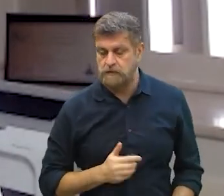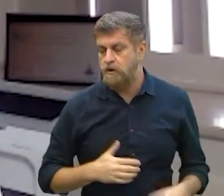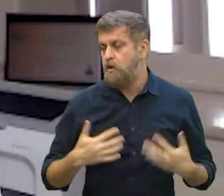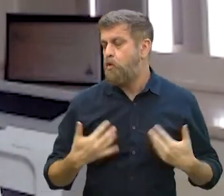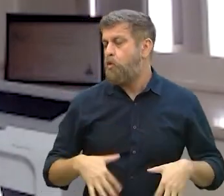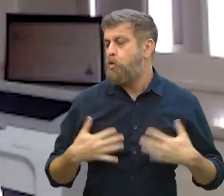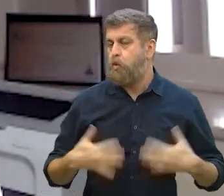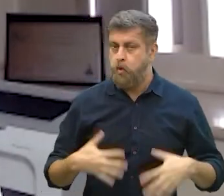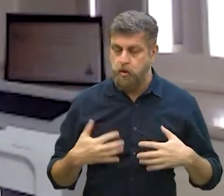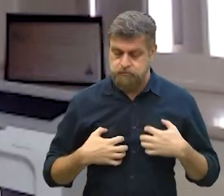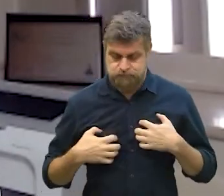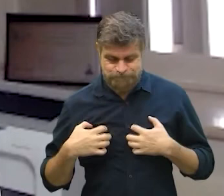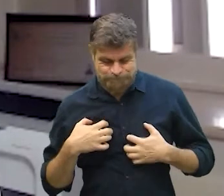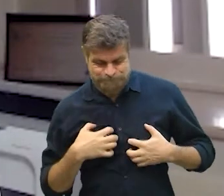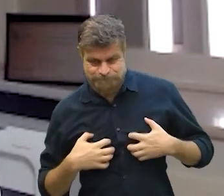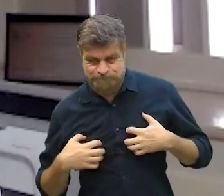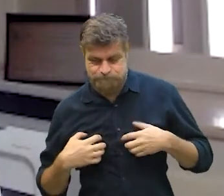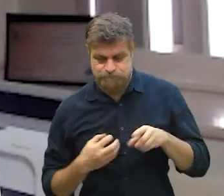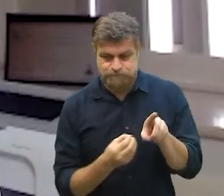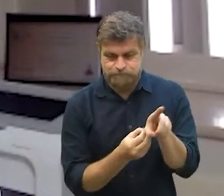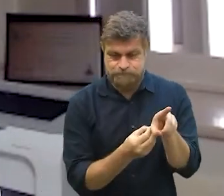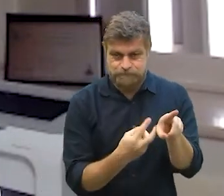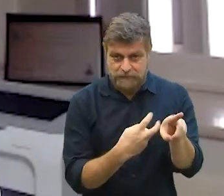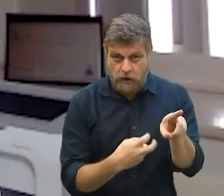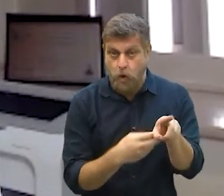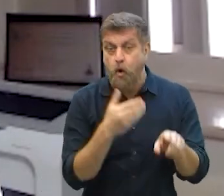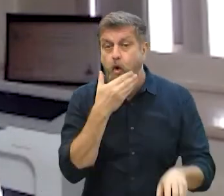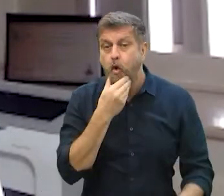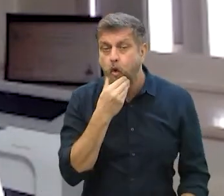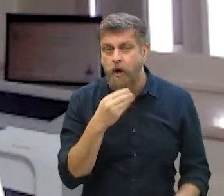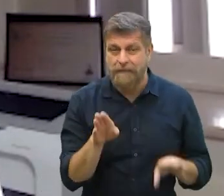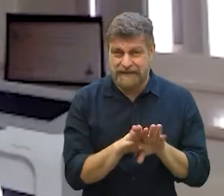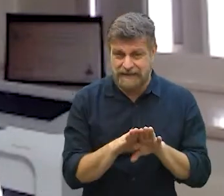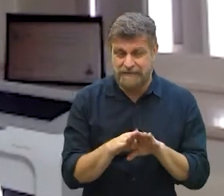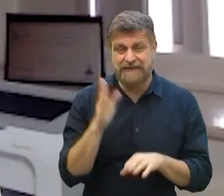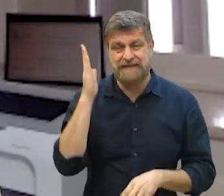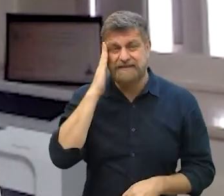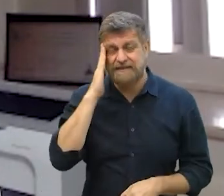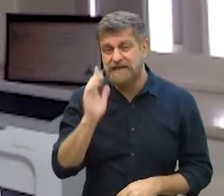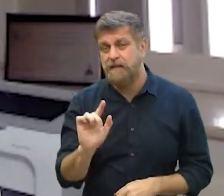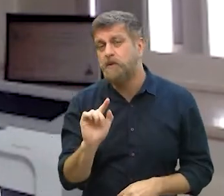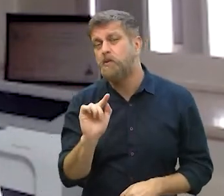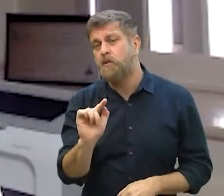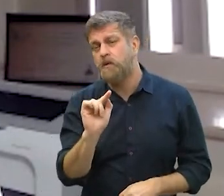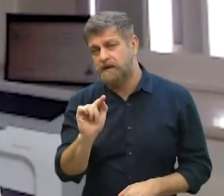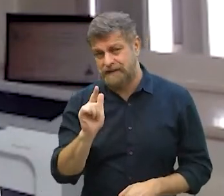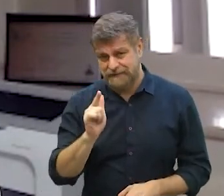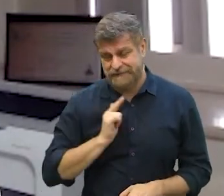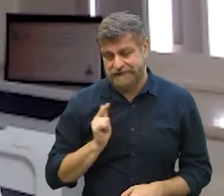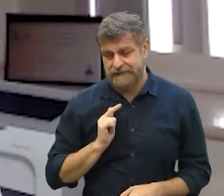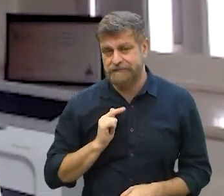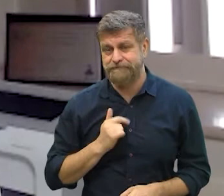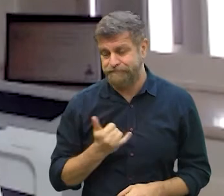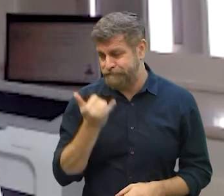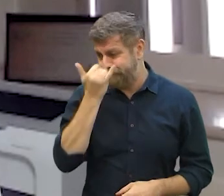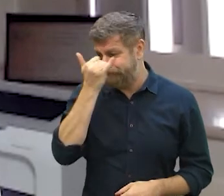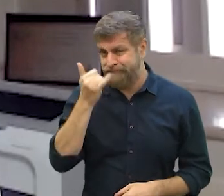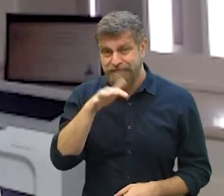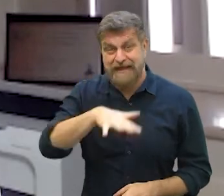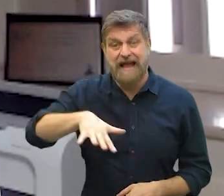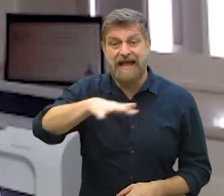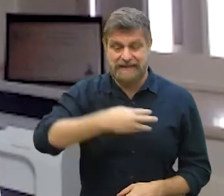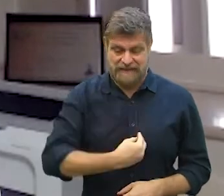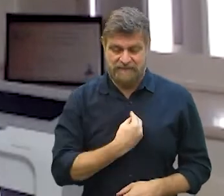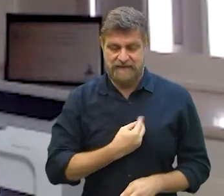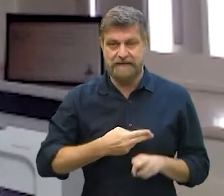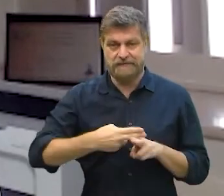câncer. E o câncer de próstata também no sexo masculino, porque sabemos, né, os pacientes sabem que isso tem uma implicação